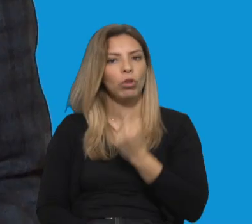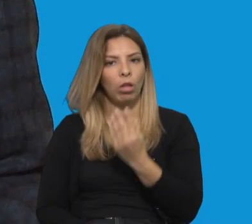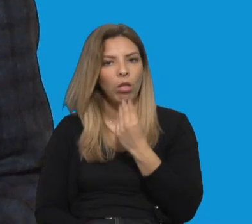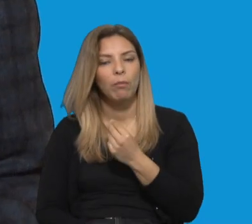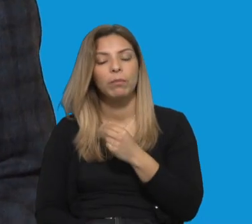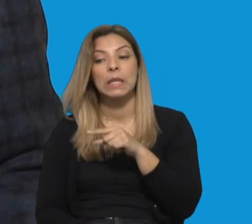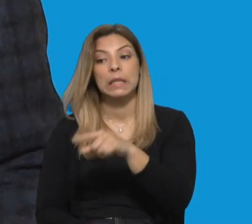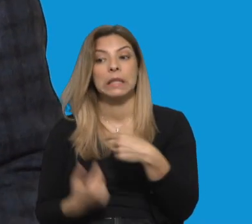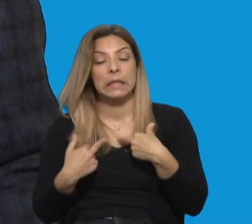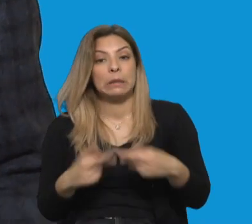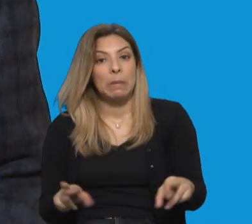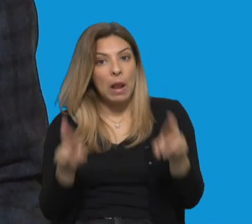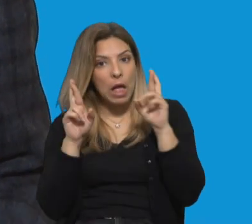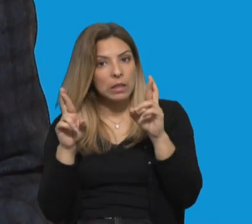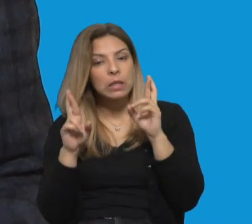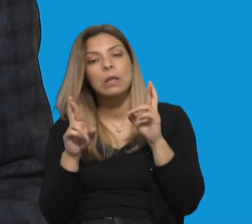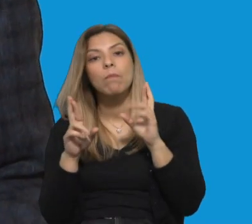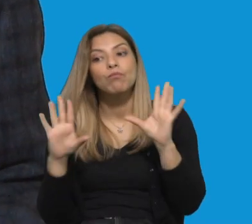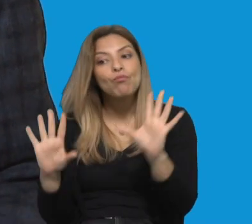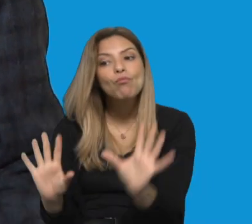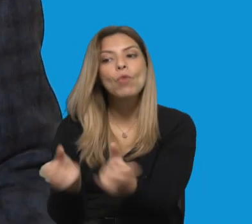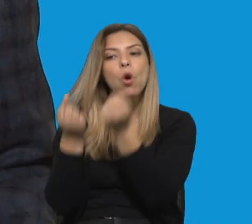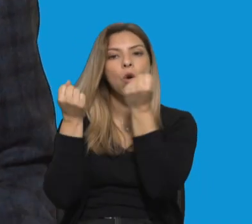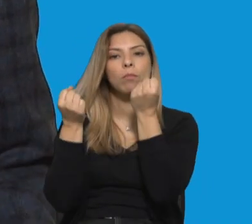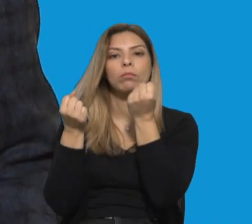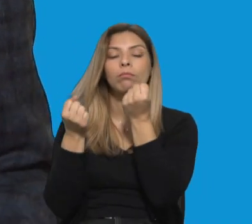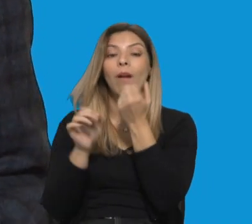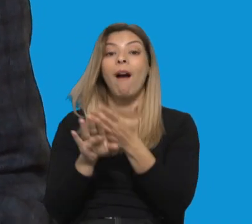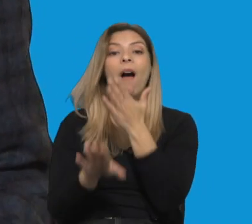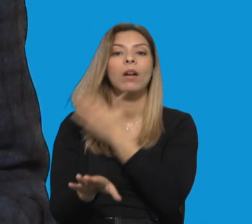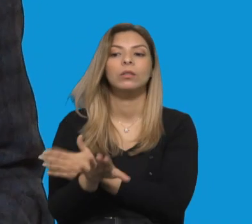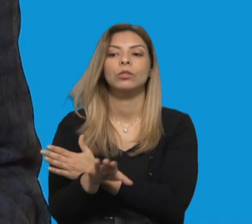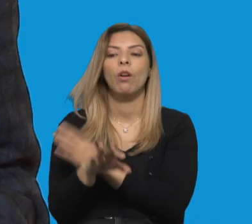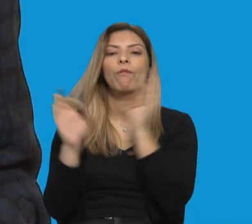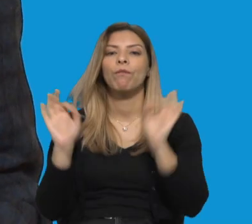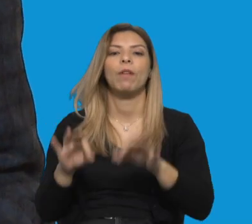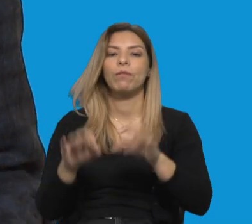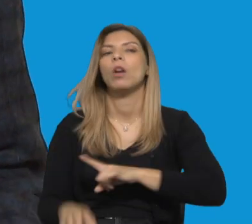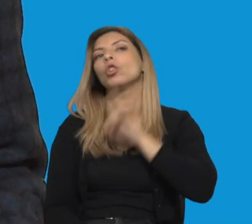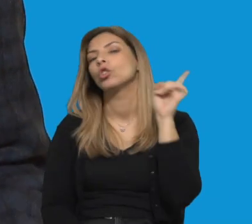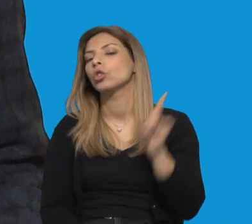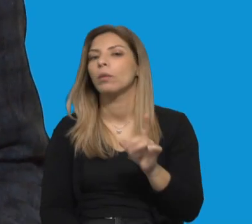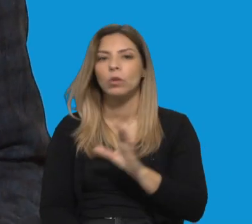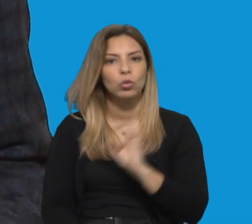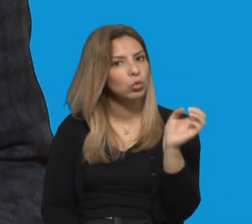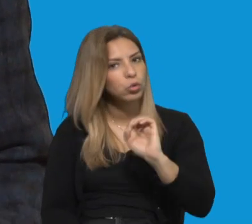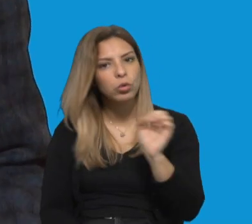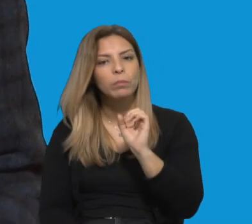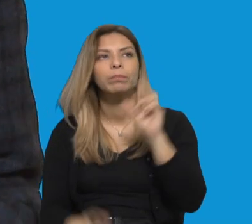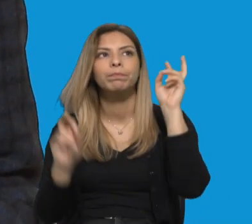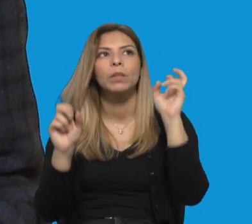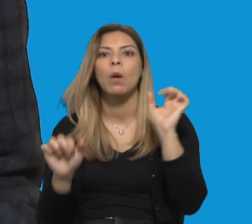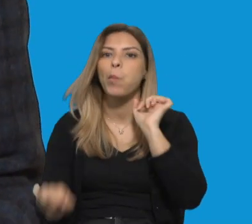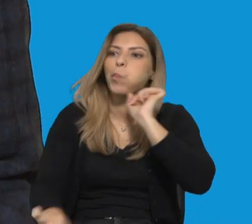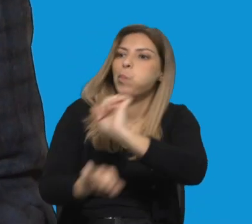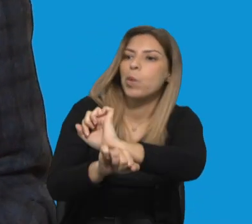esperança de libertação não tinha morrido na tradição bíblica, não tinha sido